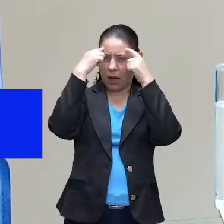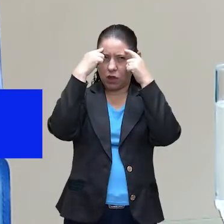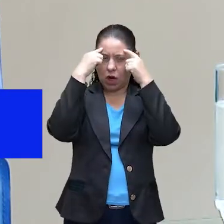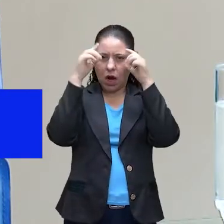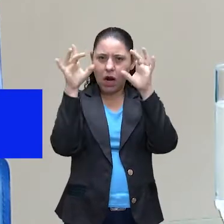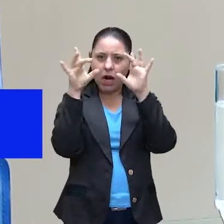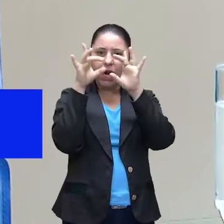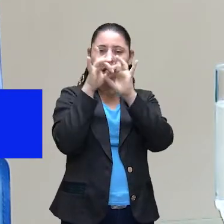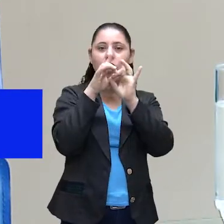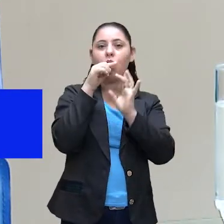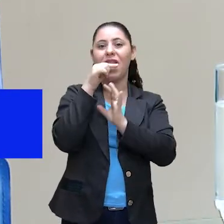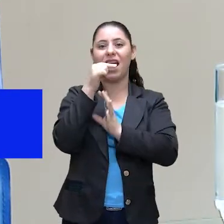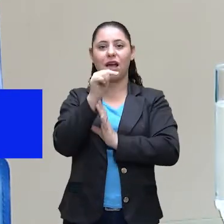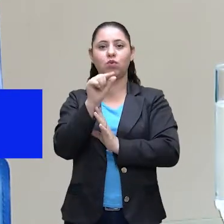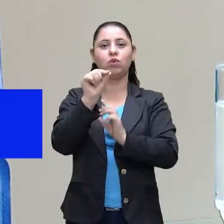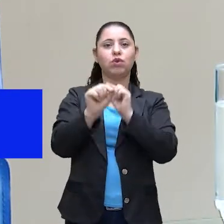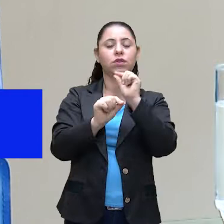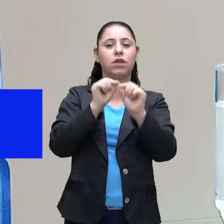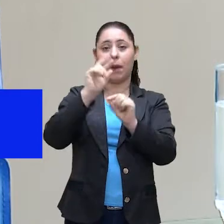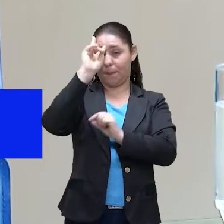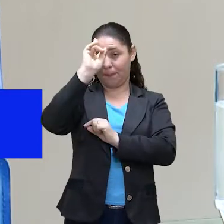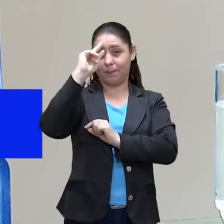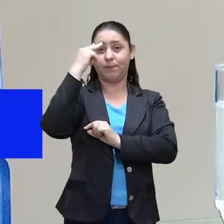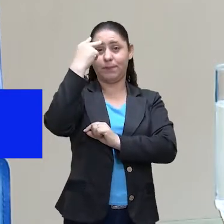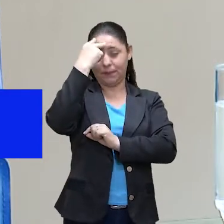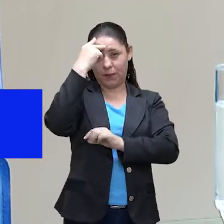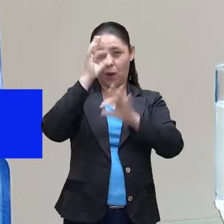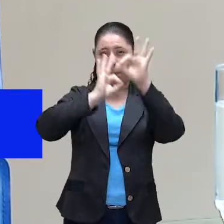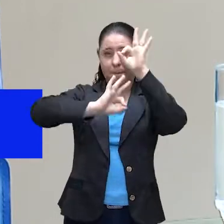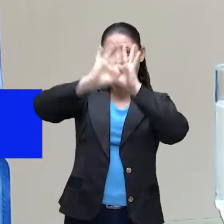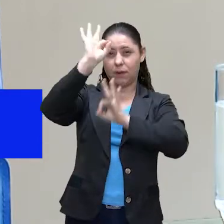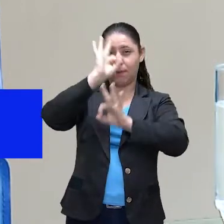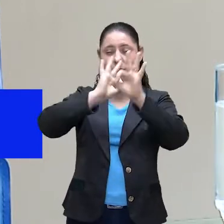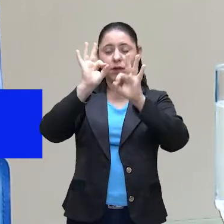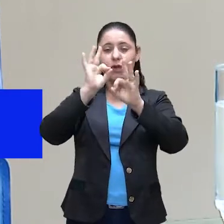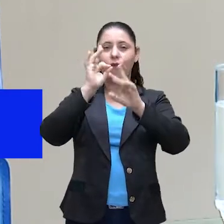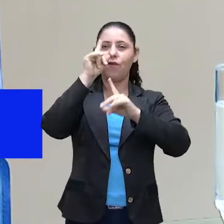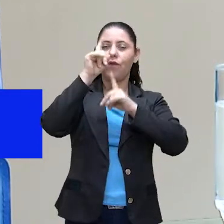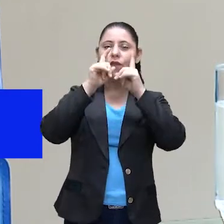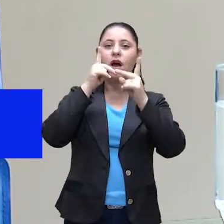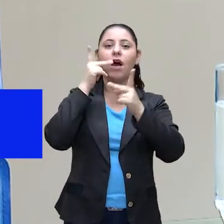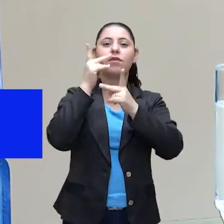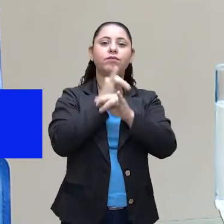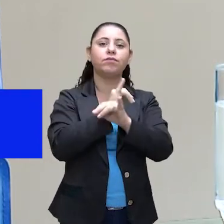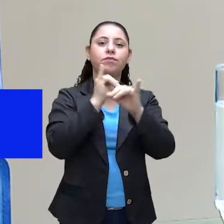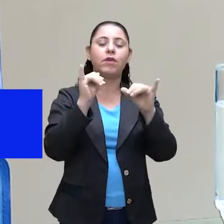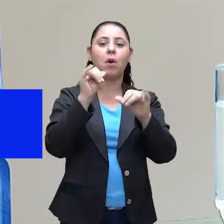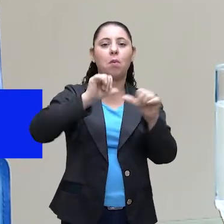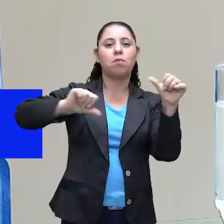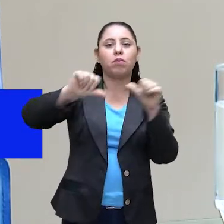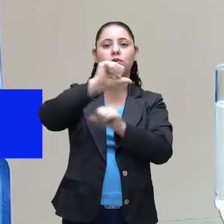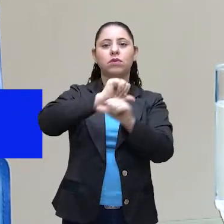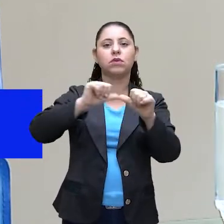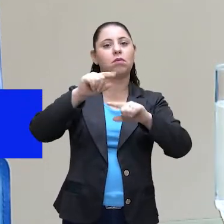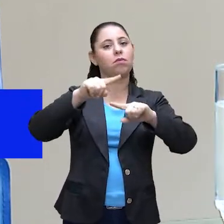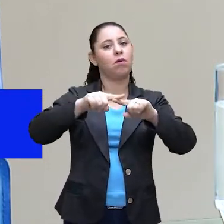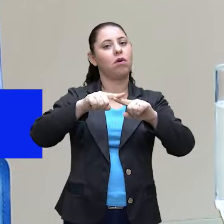né? Onde a interpretação, o planejamento e a expressão da fala estão alterados por algum motivo,